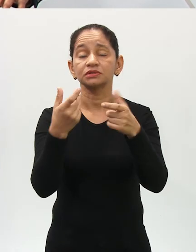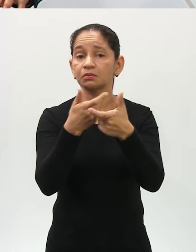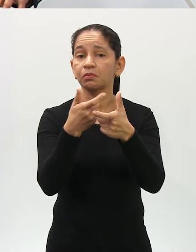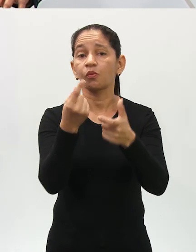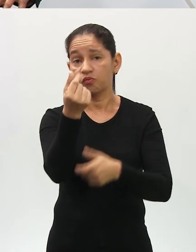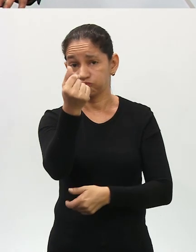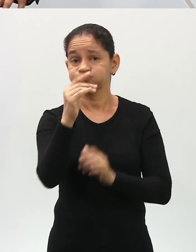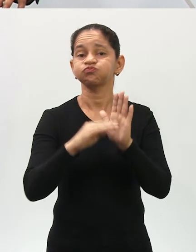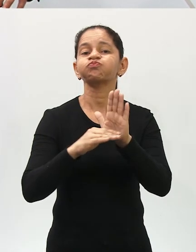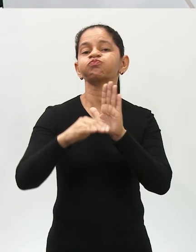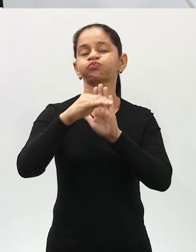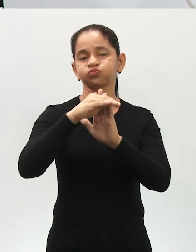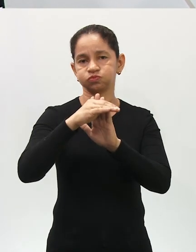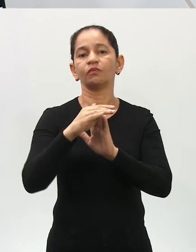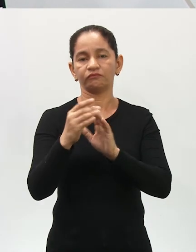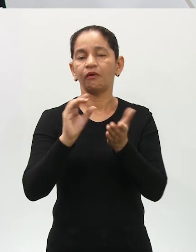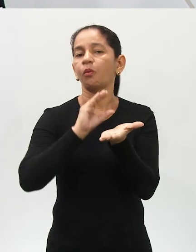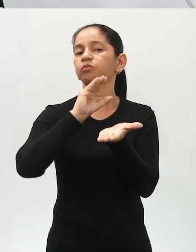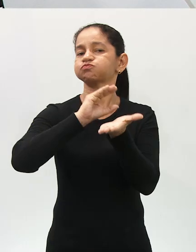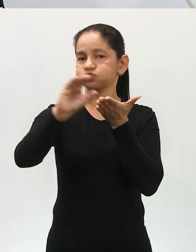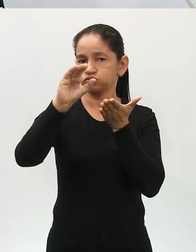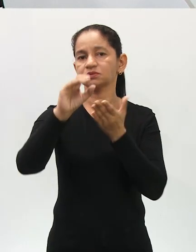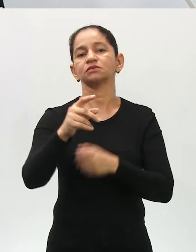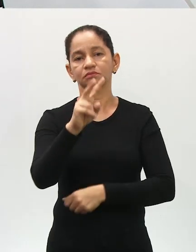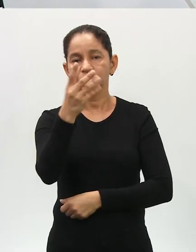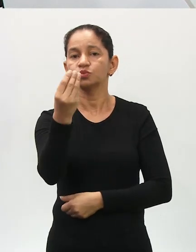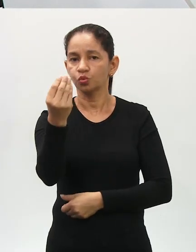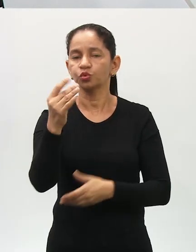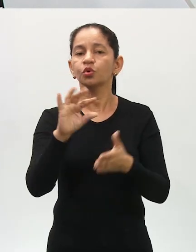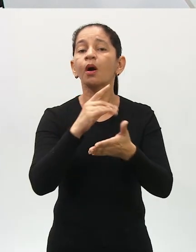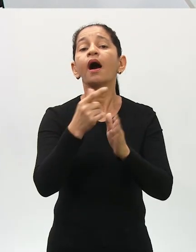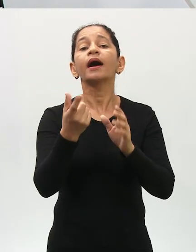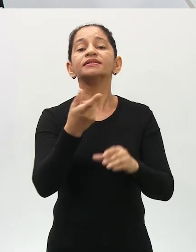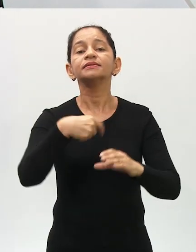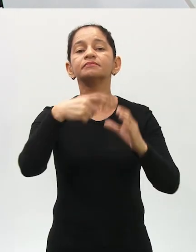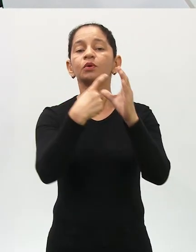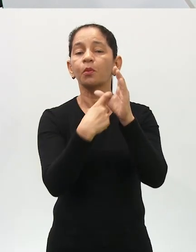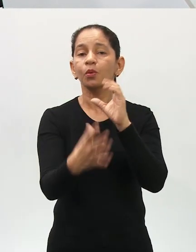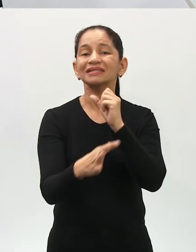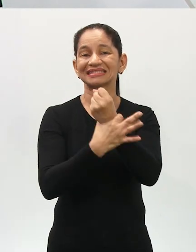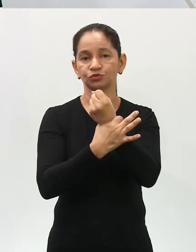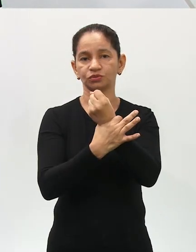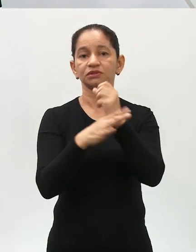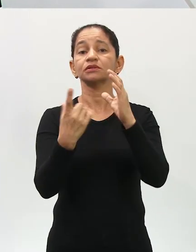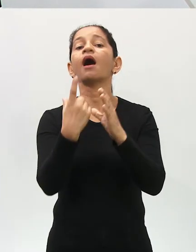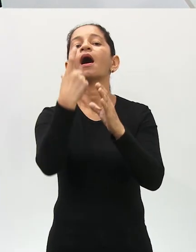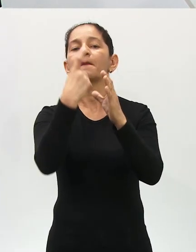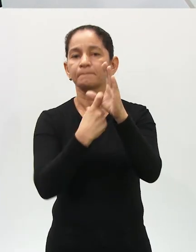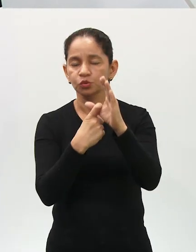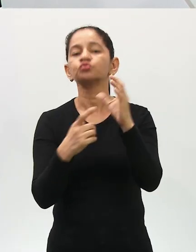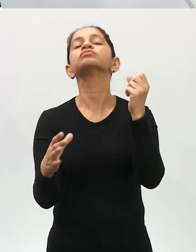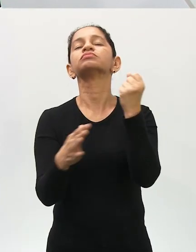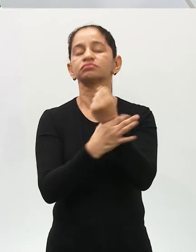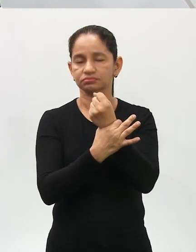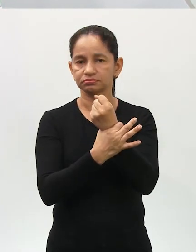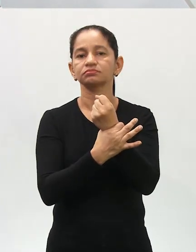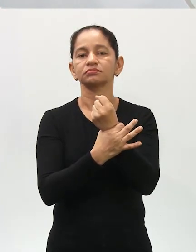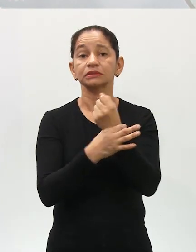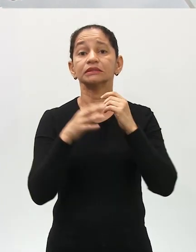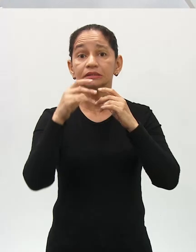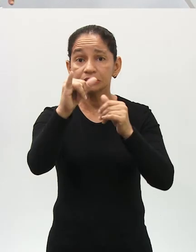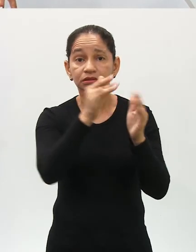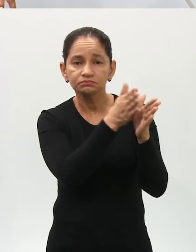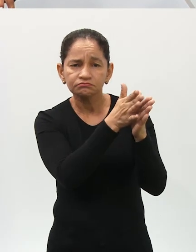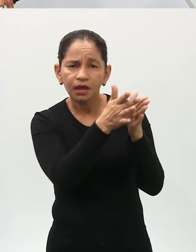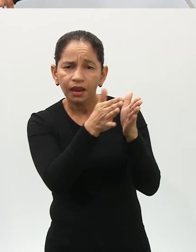instituição pública, ela também retém uma parte ali do contrato, né, como calção. Esse valor, se ele cumprir todo